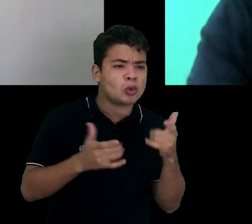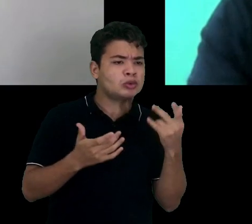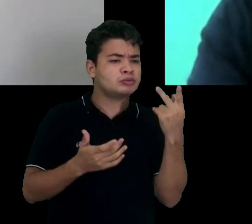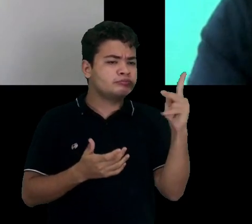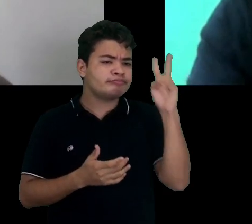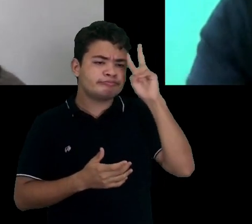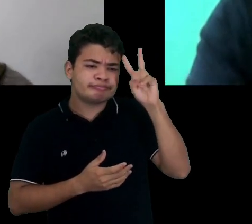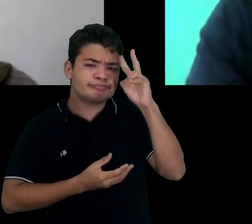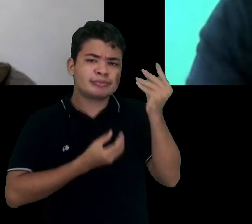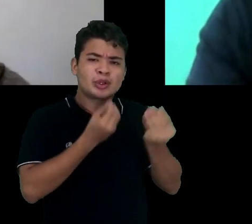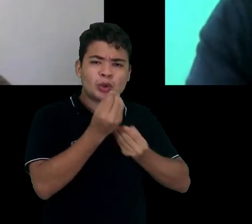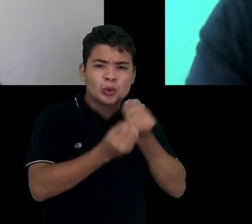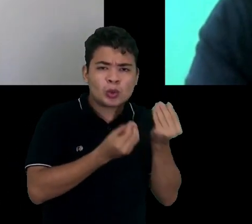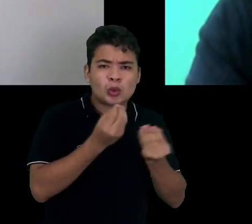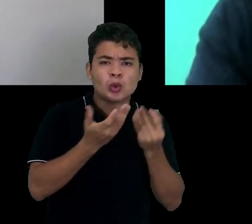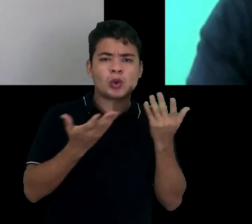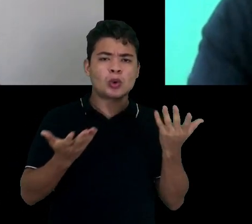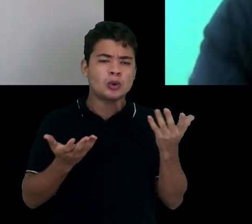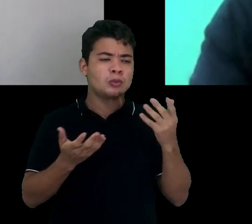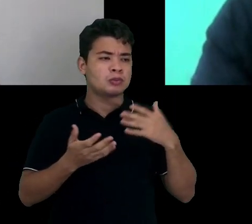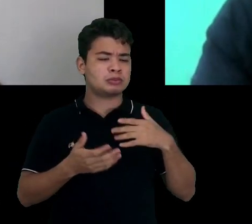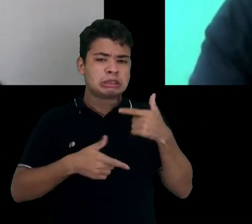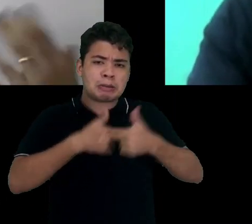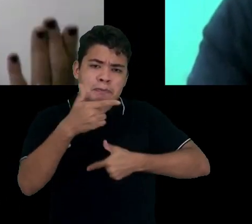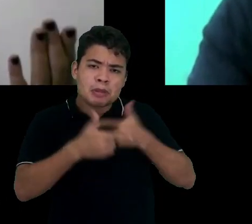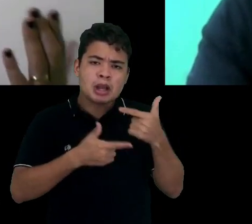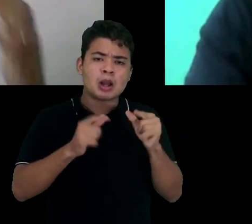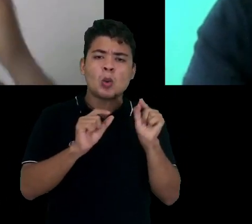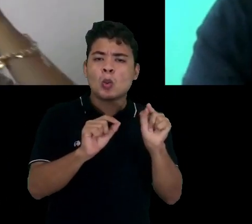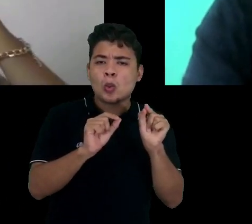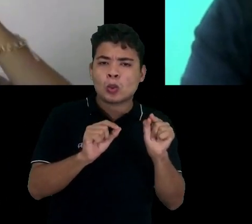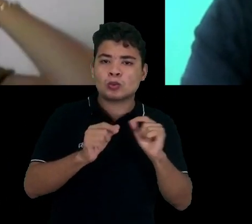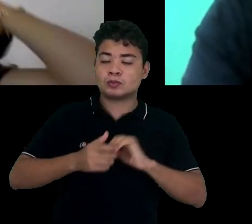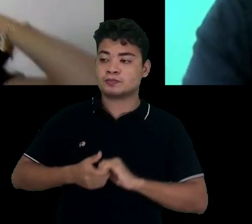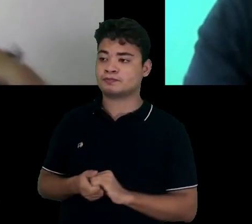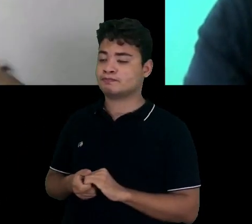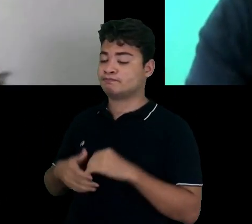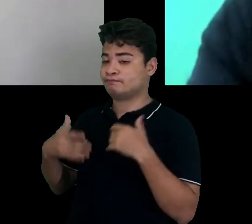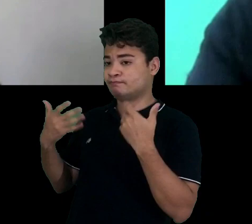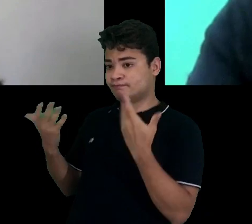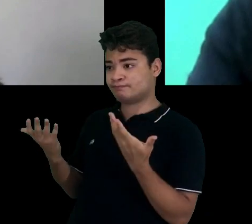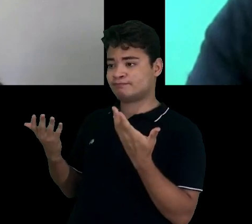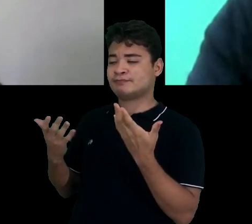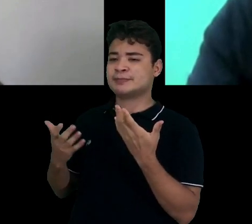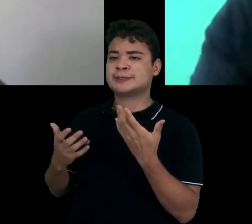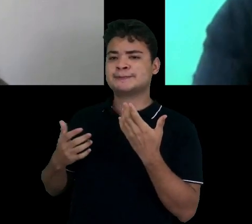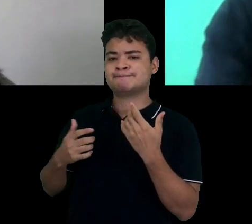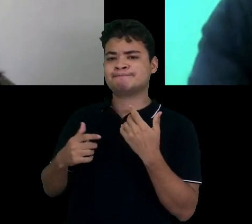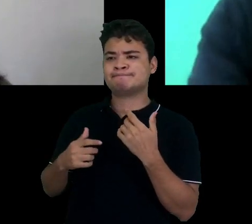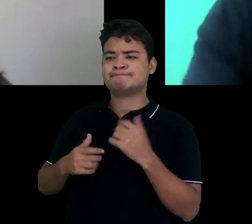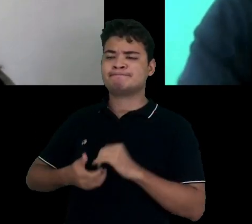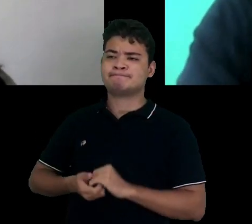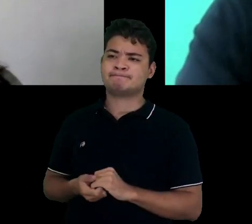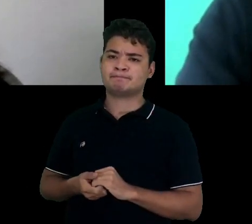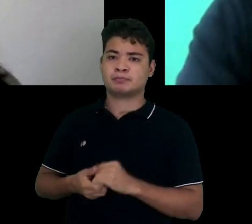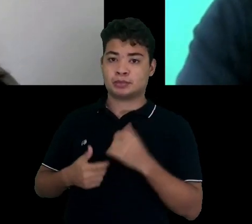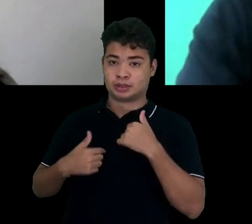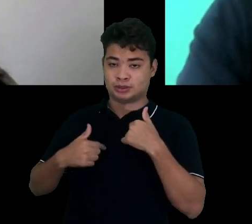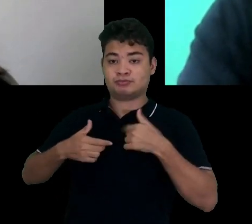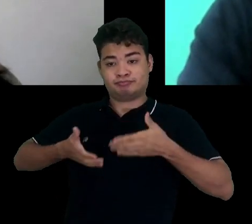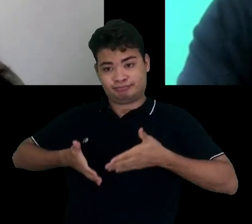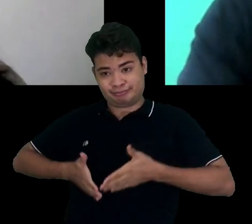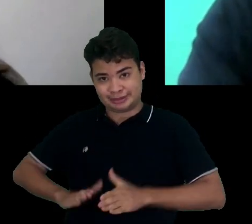é, quantos anos você tem, o que você faz. Então,